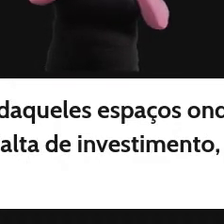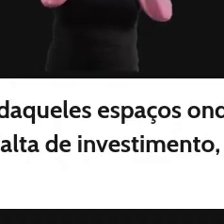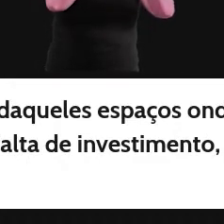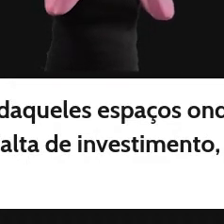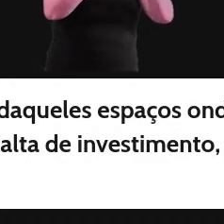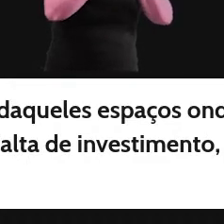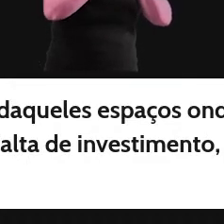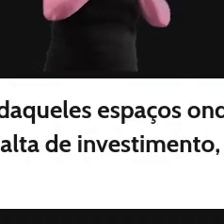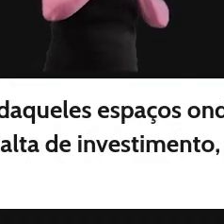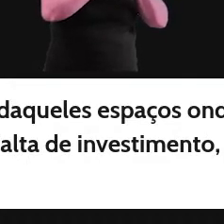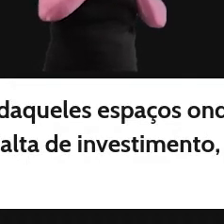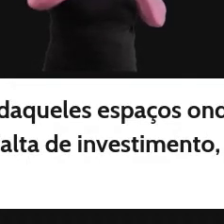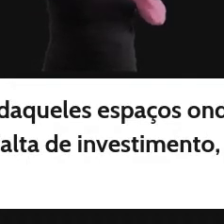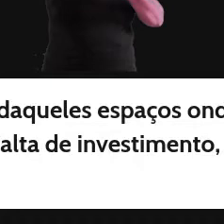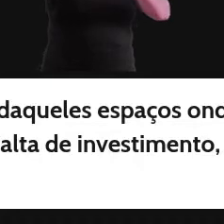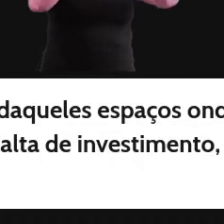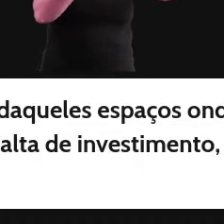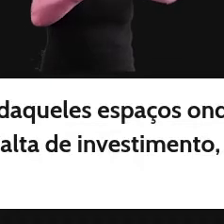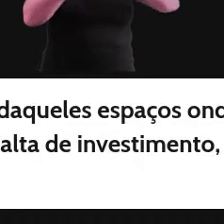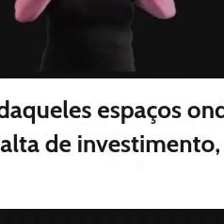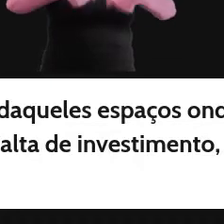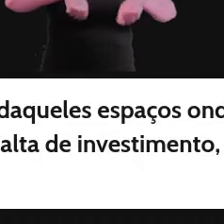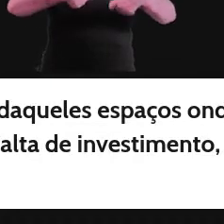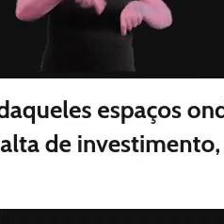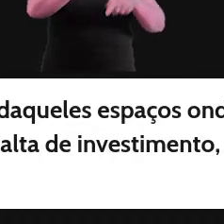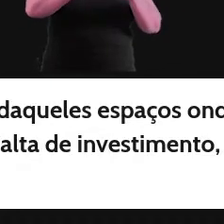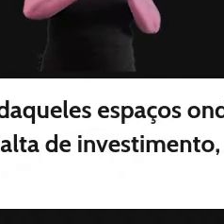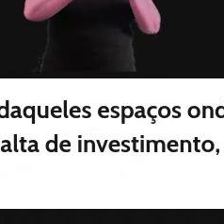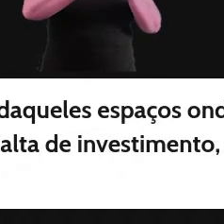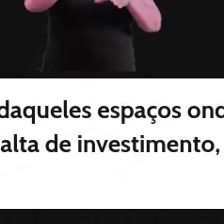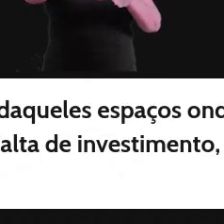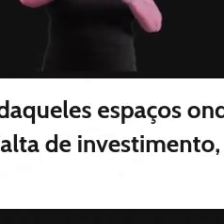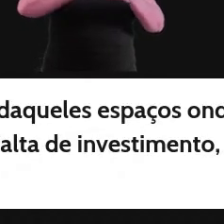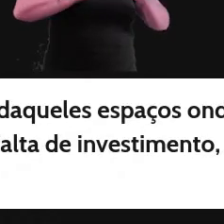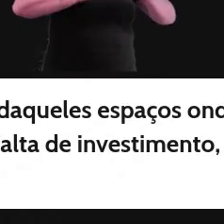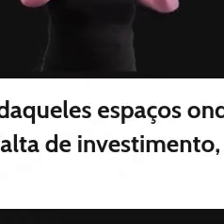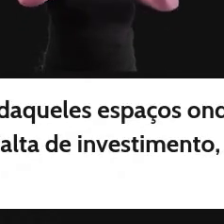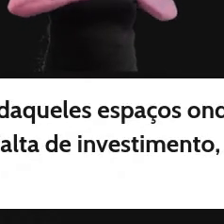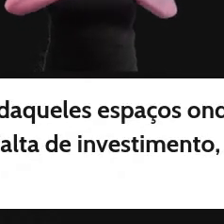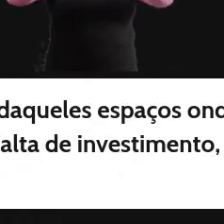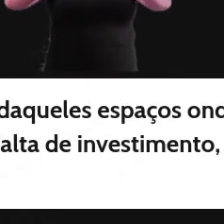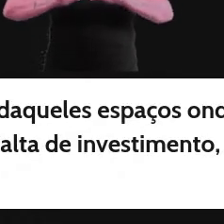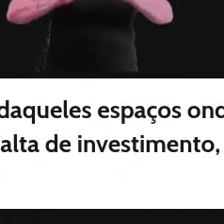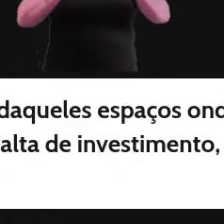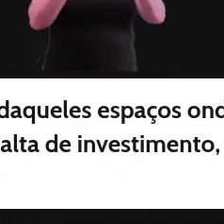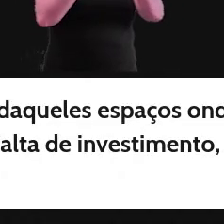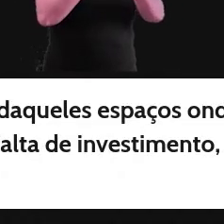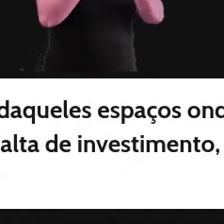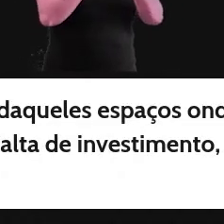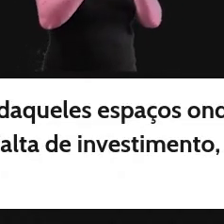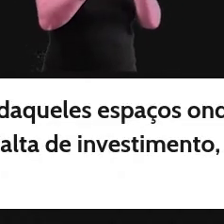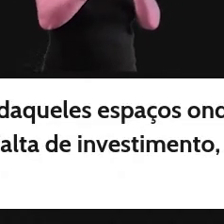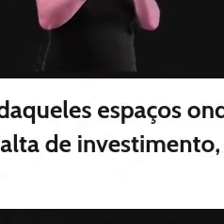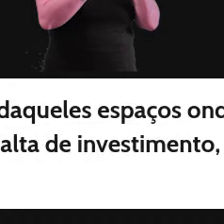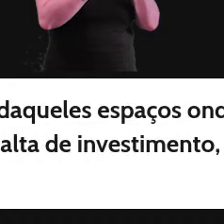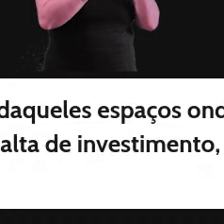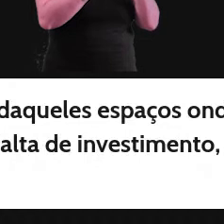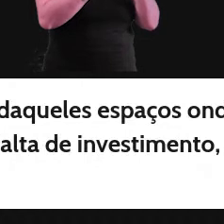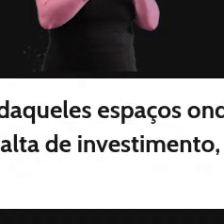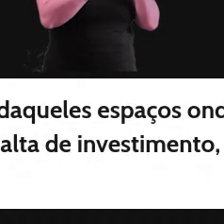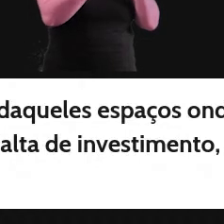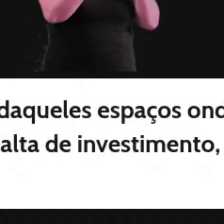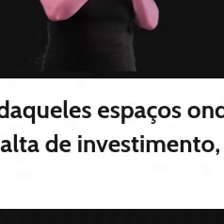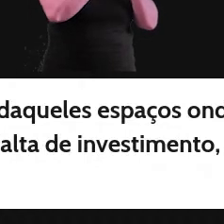temos adaptações que devem ser realizadas nos edifícios, inclusive previstas na Lei Brasileira